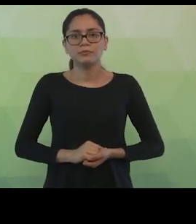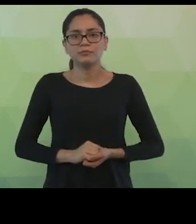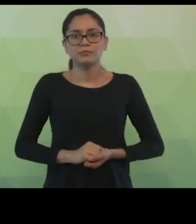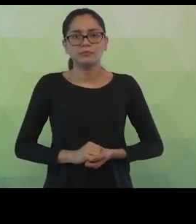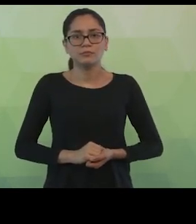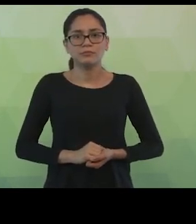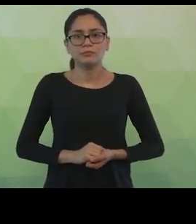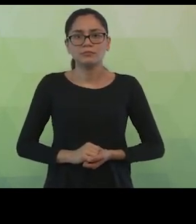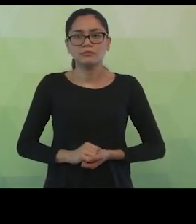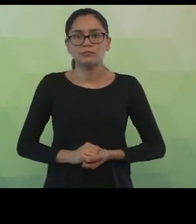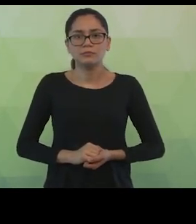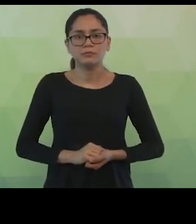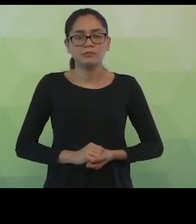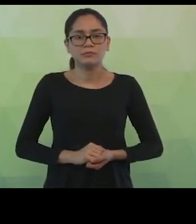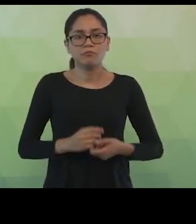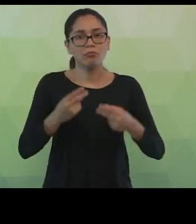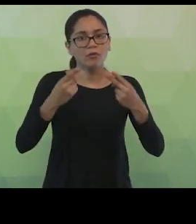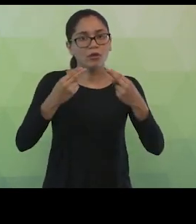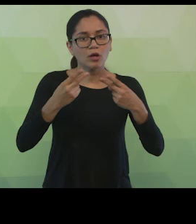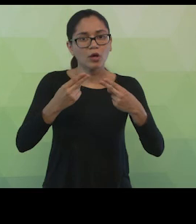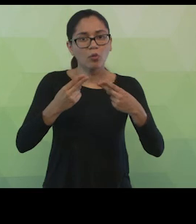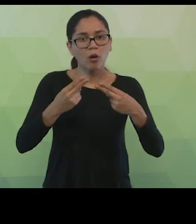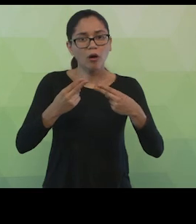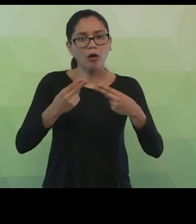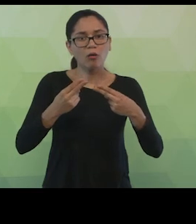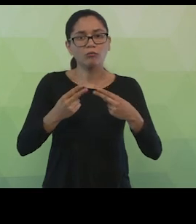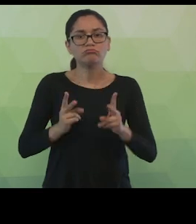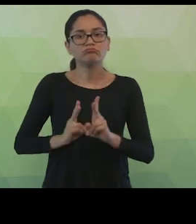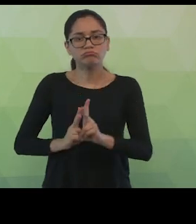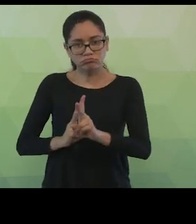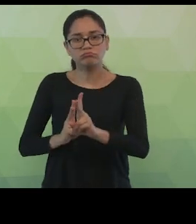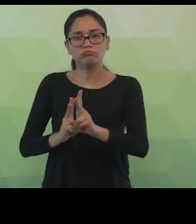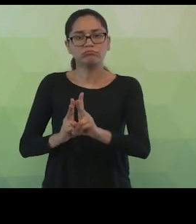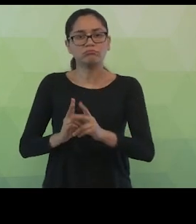A mesma coisa agora, de agora em diante.